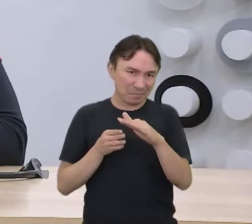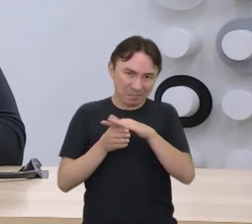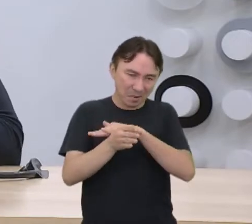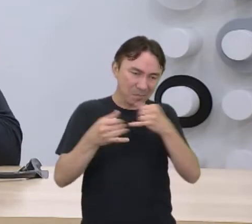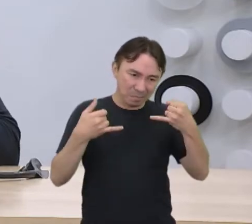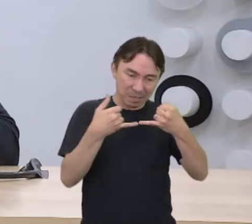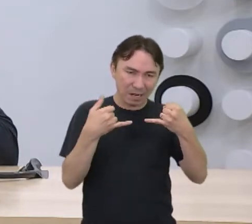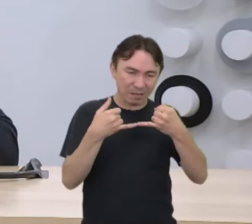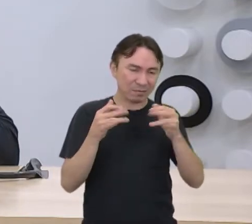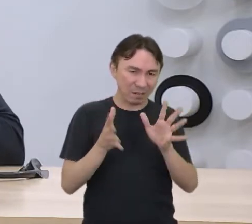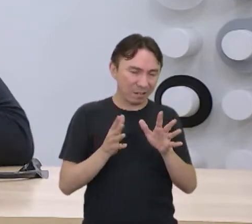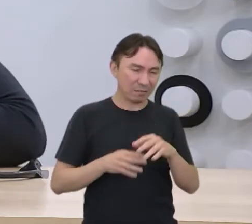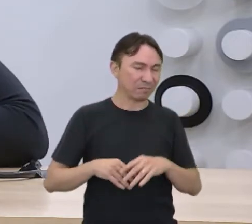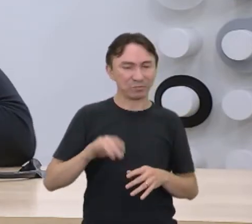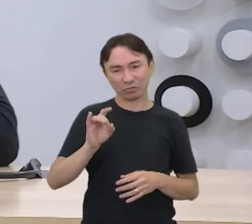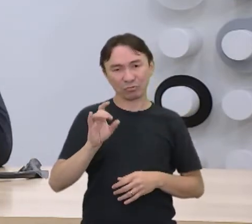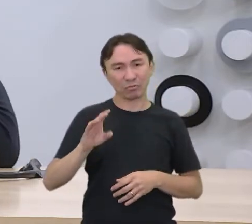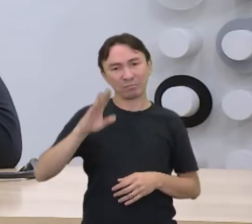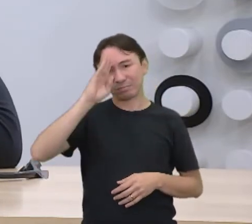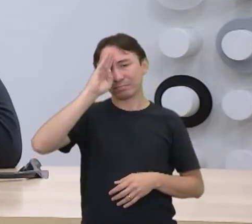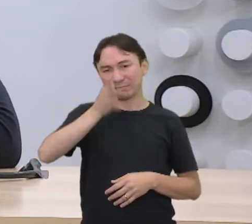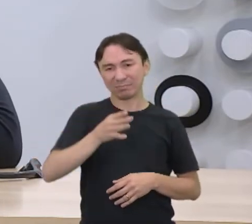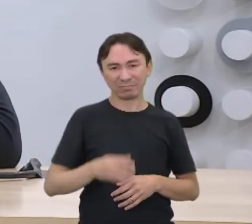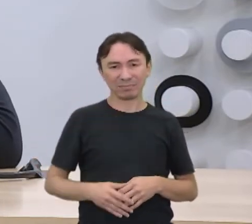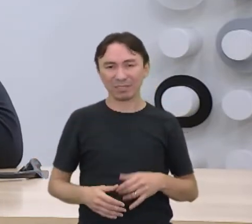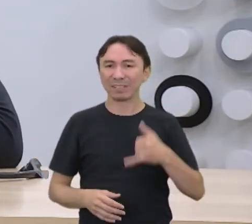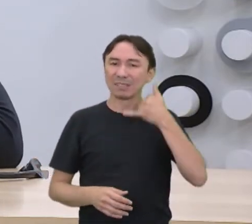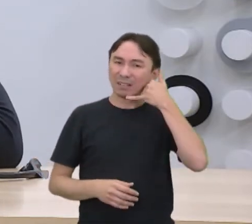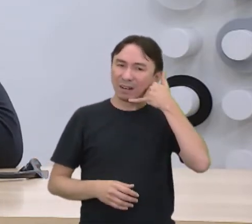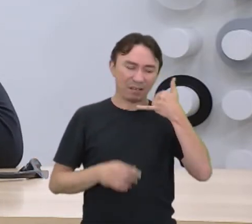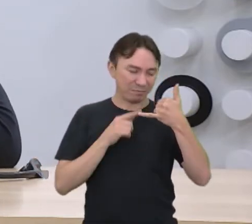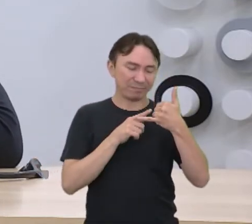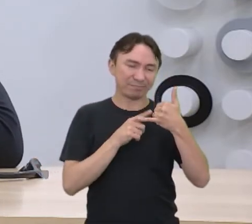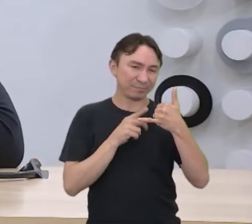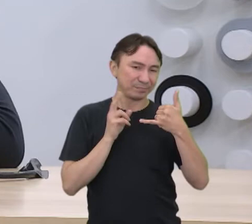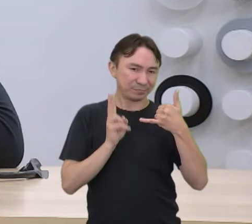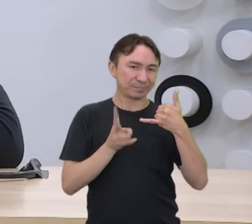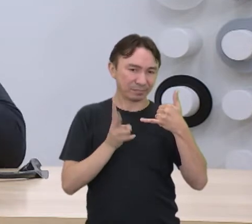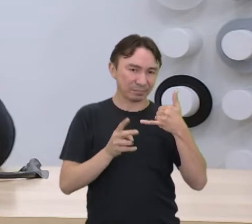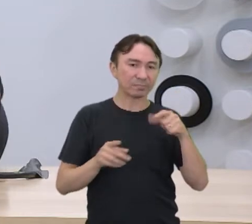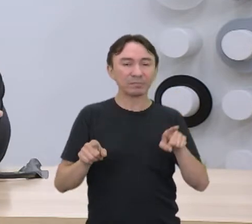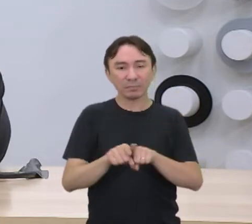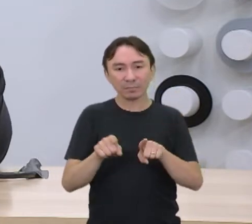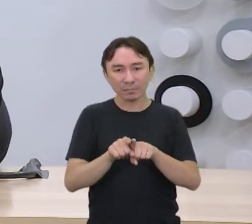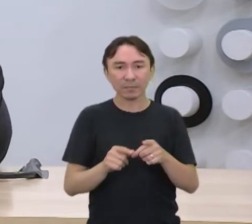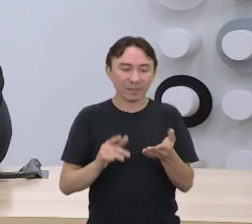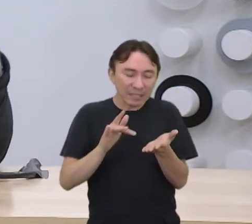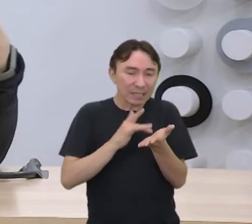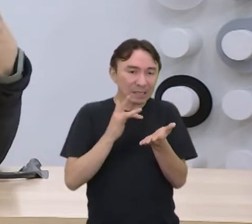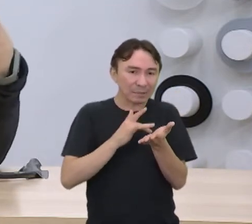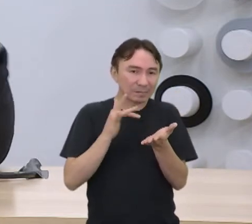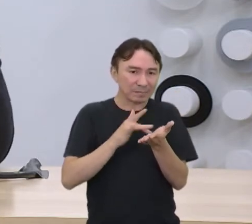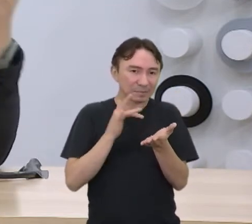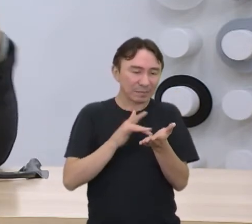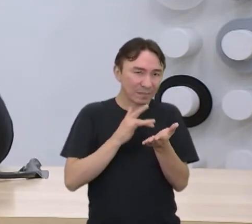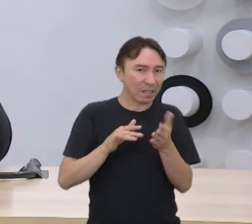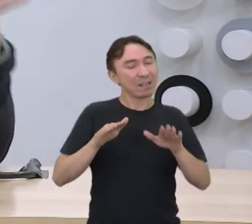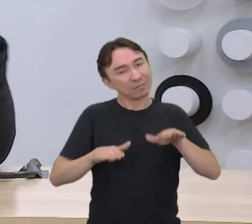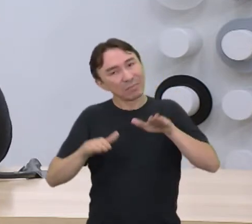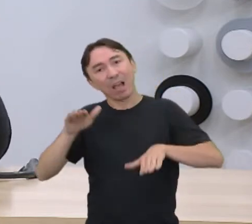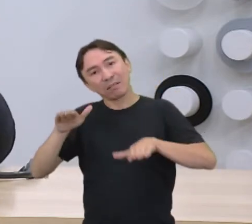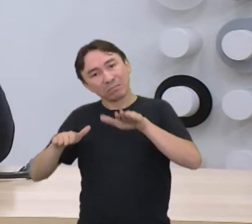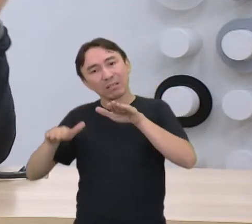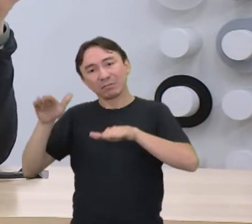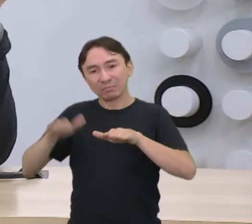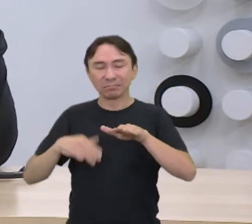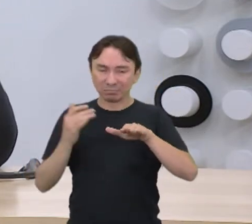bom? É comum no celular. No celular né? é mais comum, já tá conectado. já- Tablet também. Agora, quando a gente fala em computador pessoal, depende. Se a pessoa Sim. já deixa